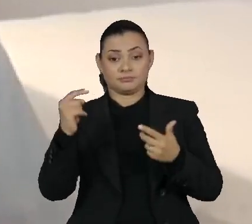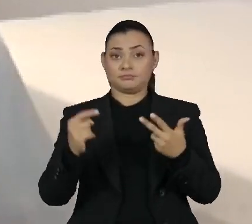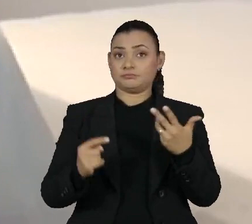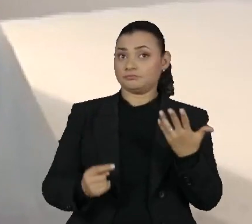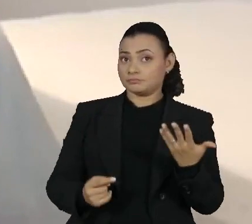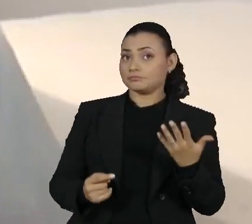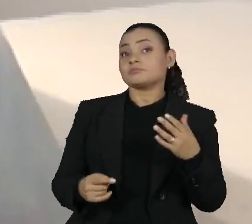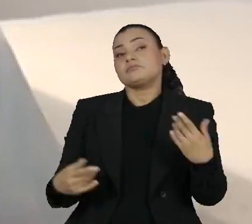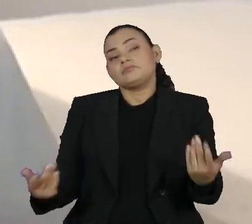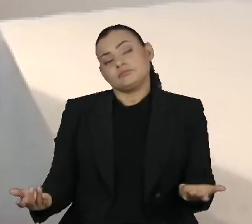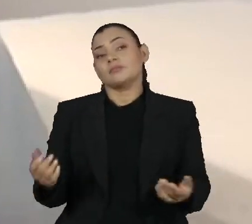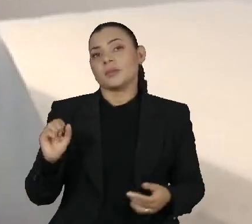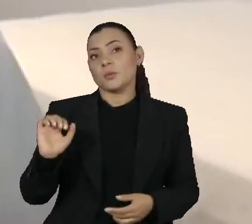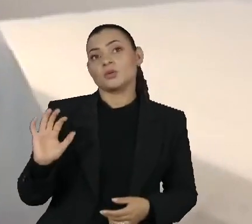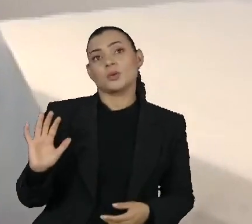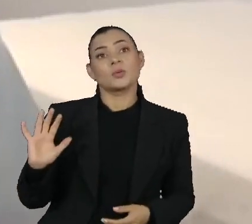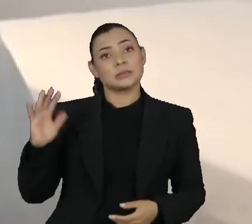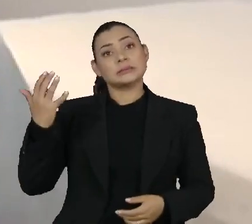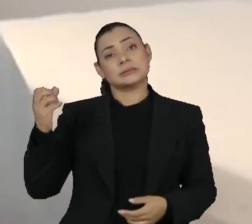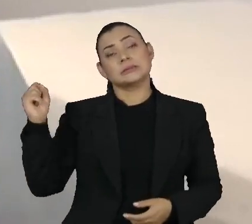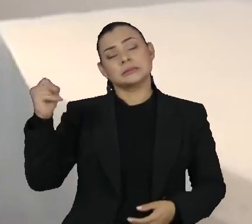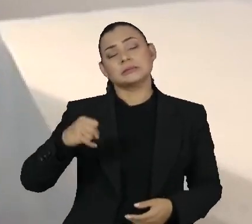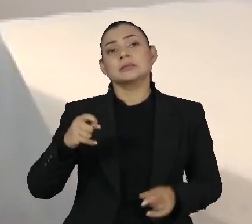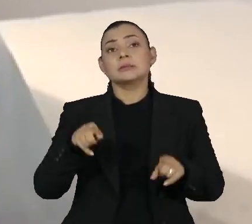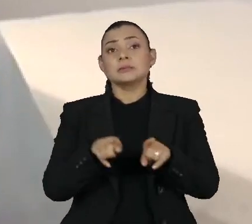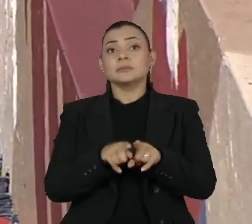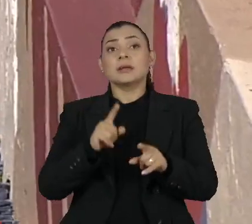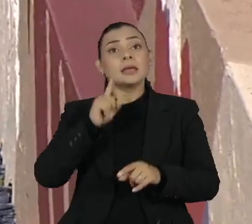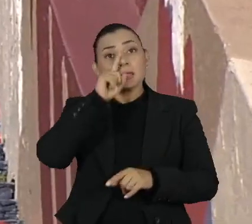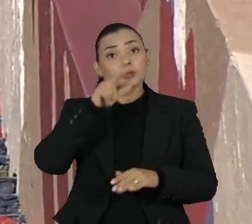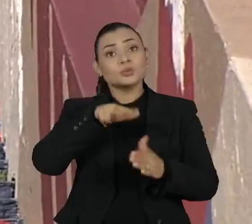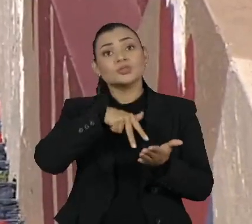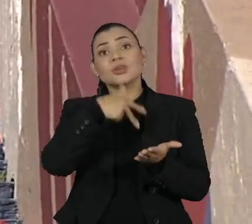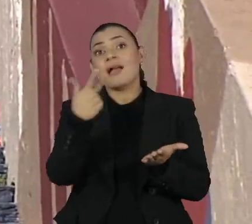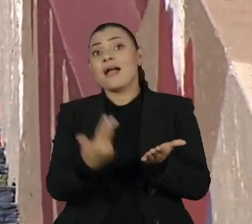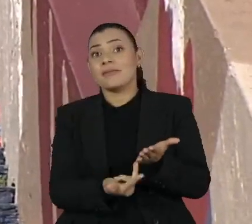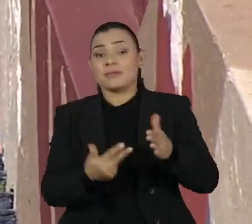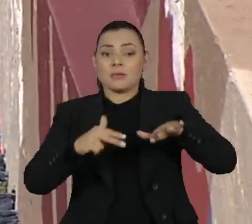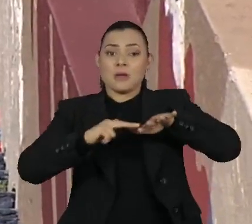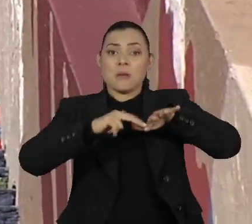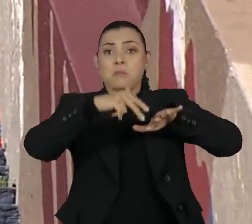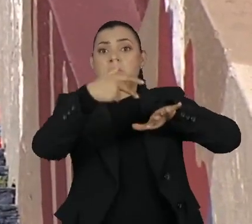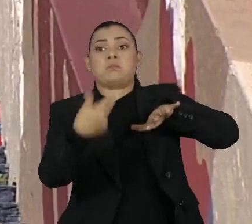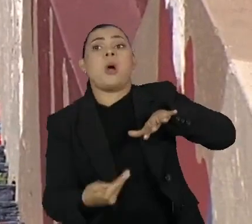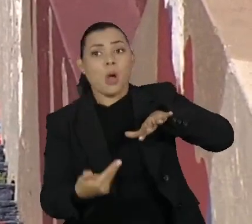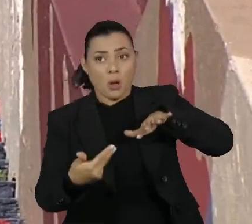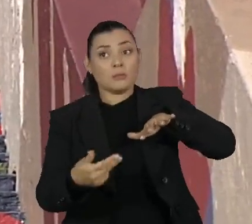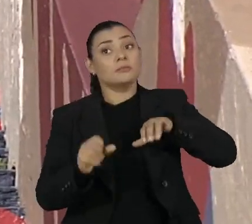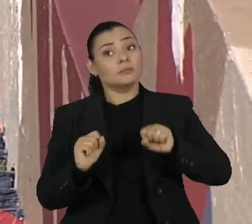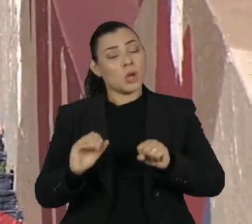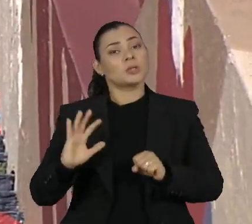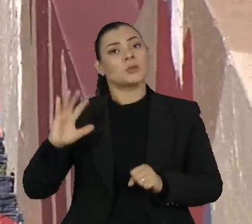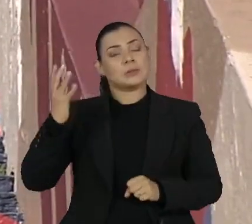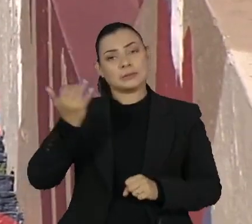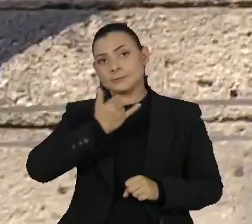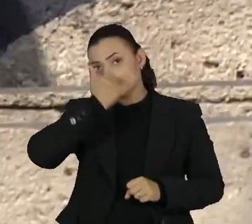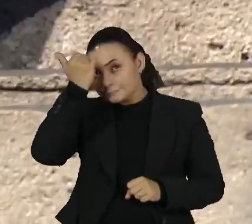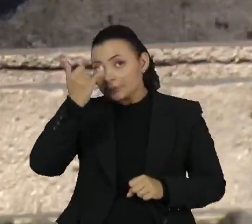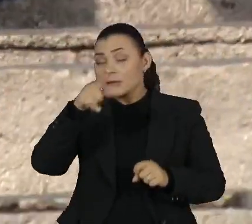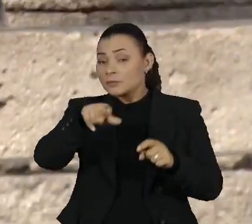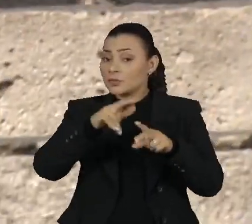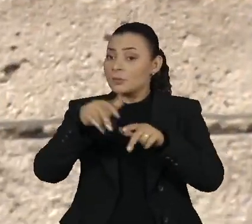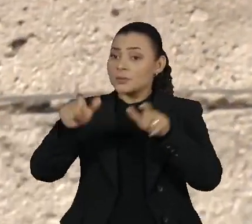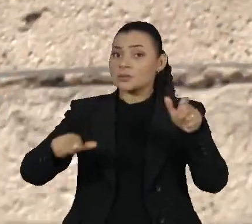e isso pode limitar a pessoa tem um risco de queda aí associado e também a pessoa tem que ter uma